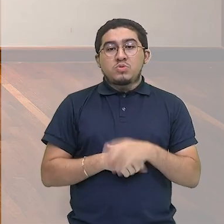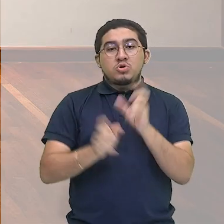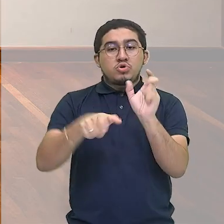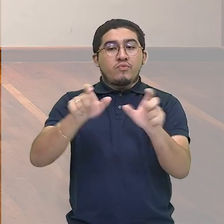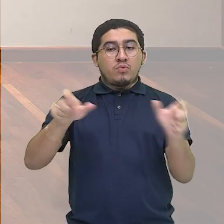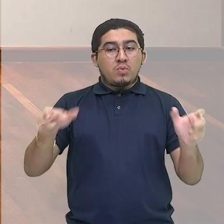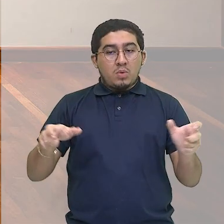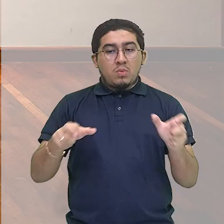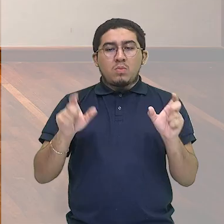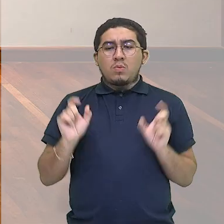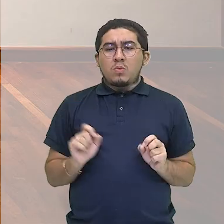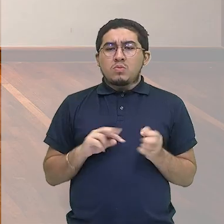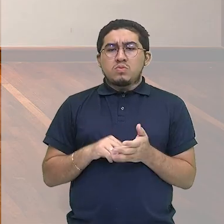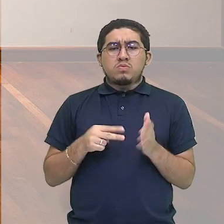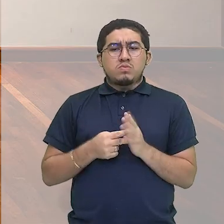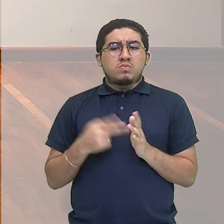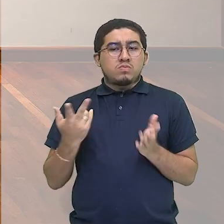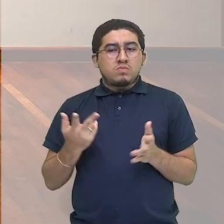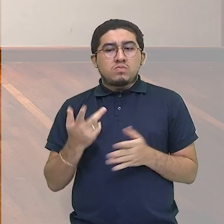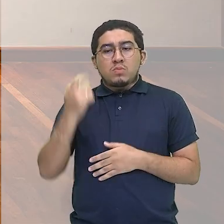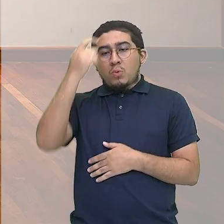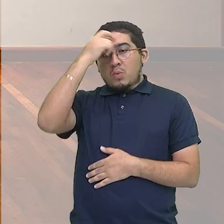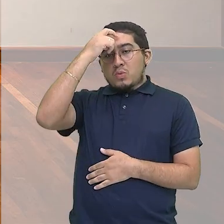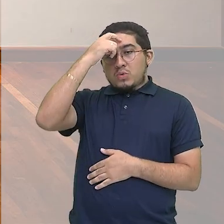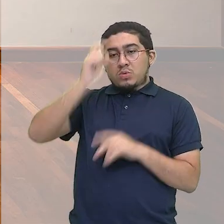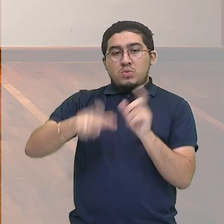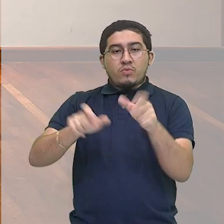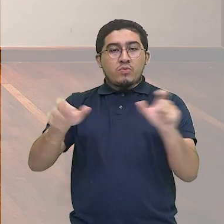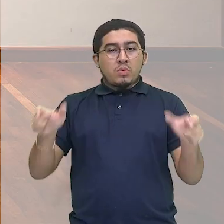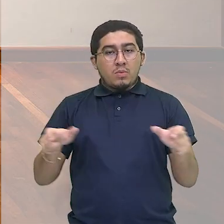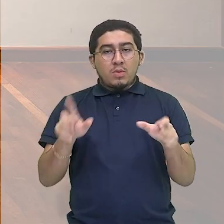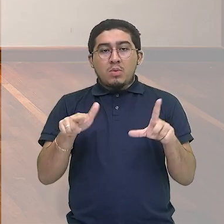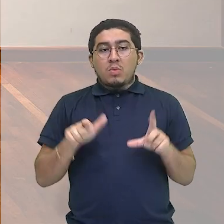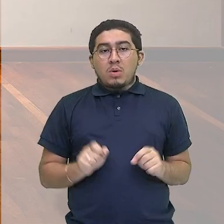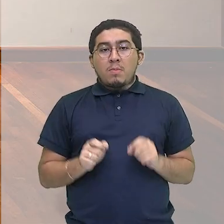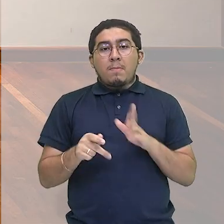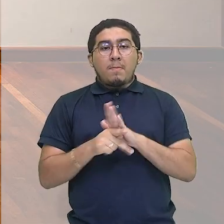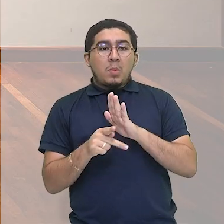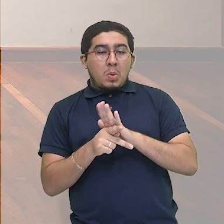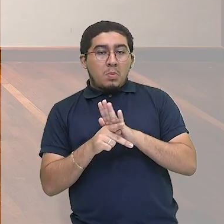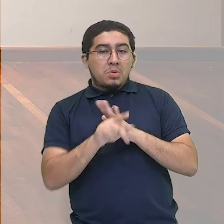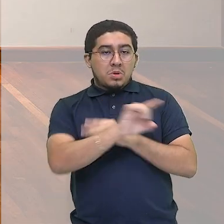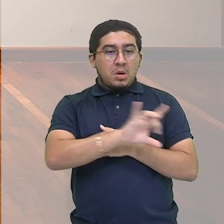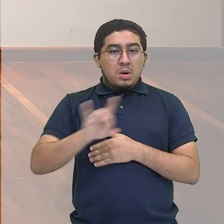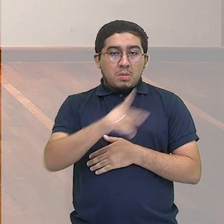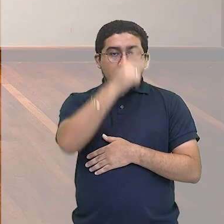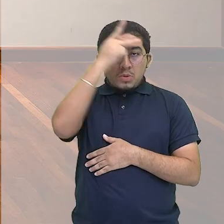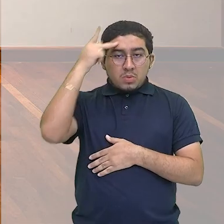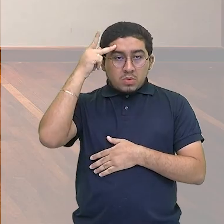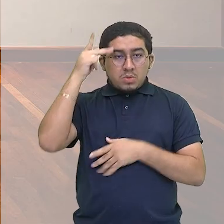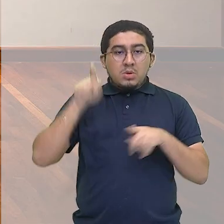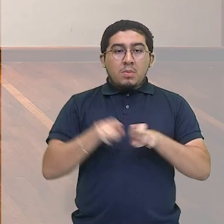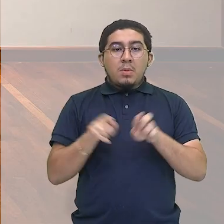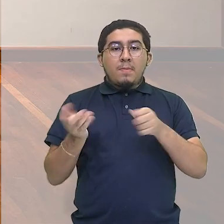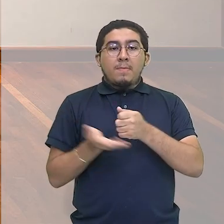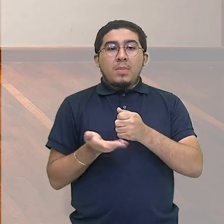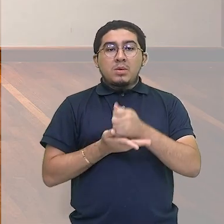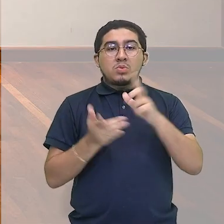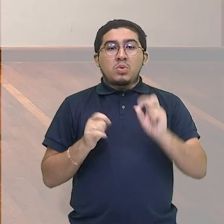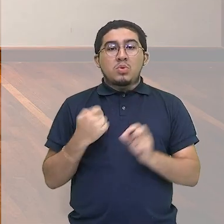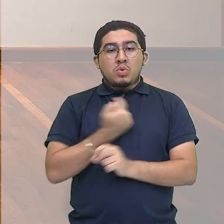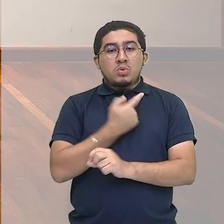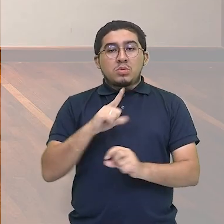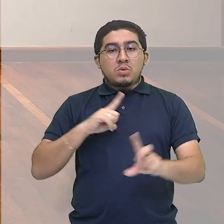individual. O que é a consciência individual para Durkheim? É a consciência própria de cada indivíduo, baseada na qual